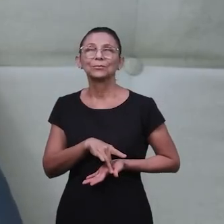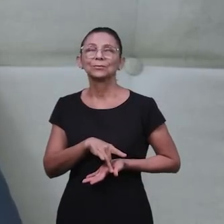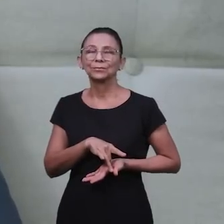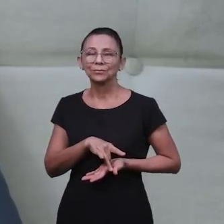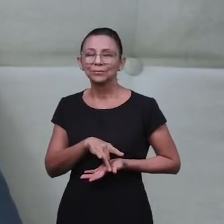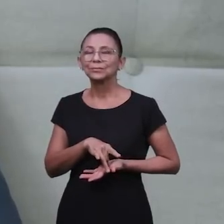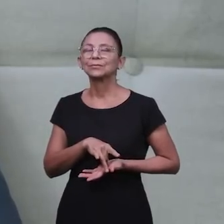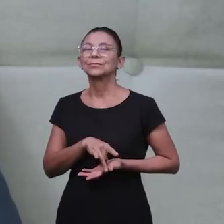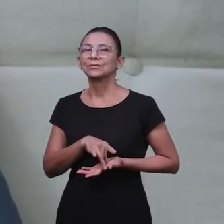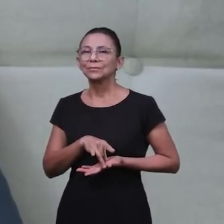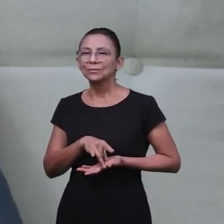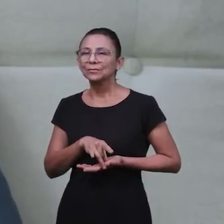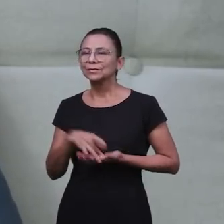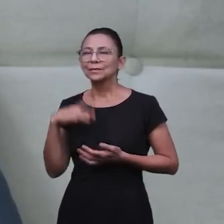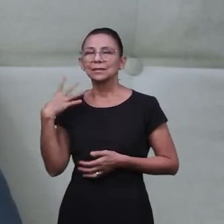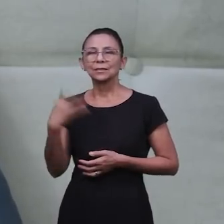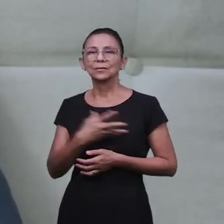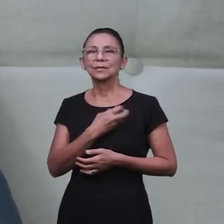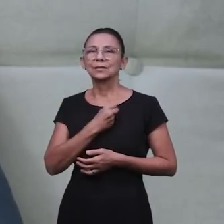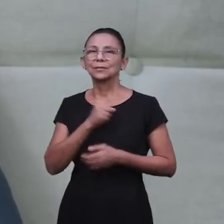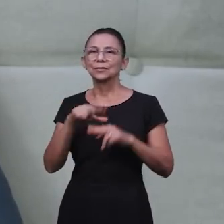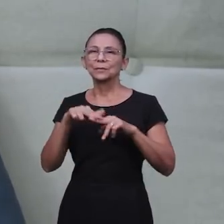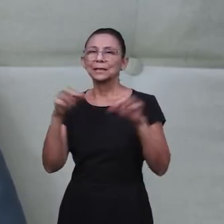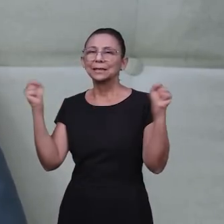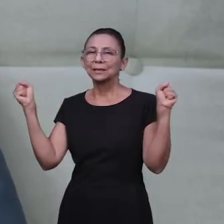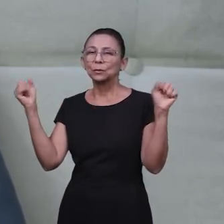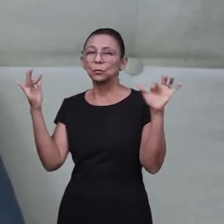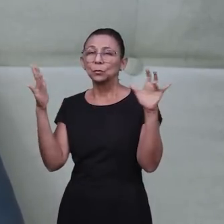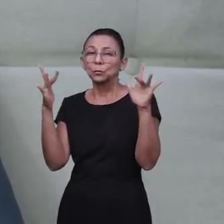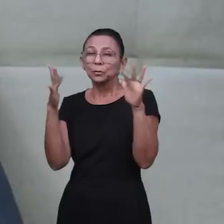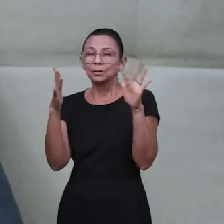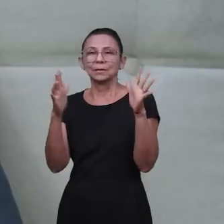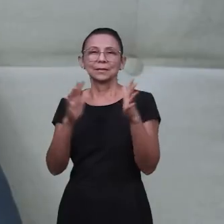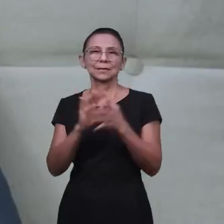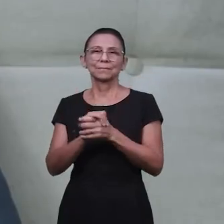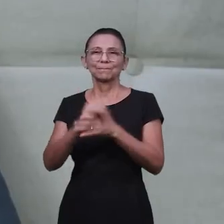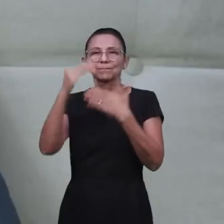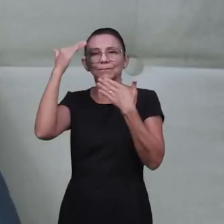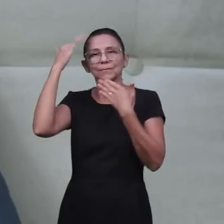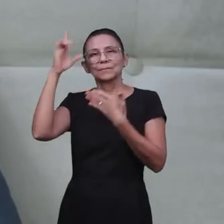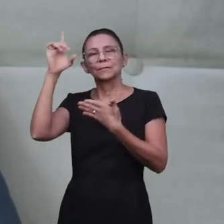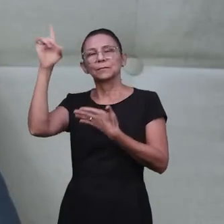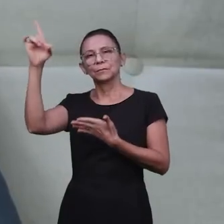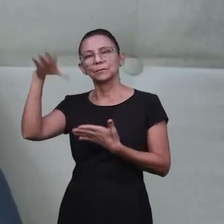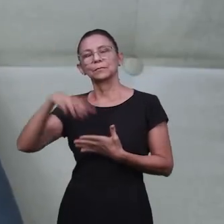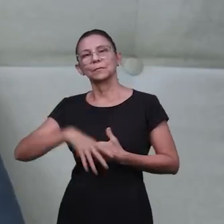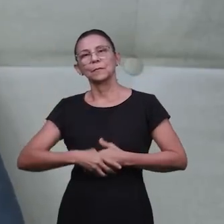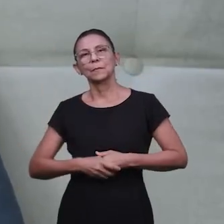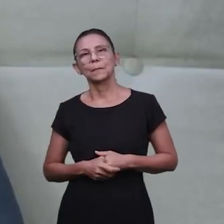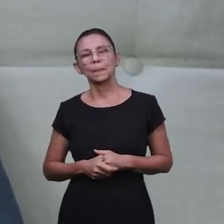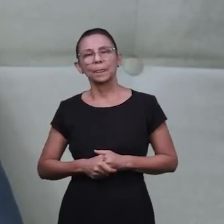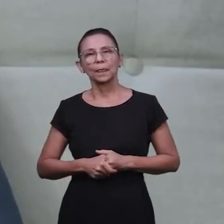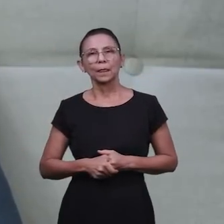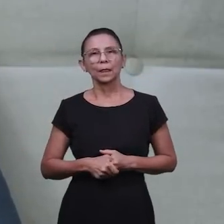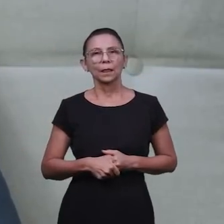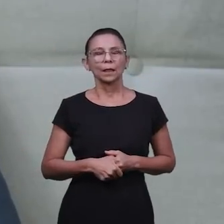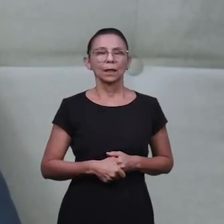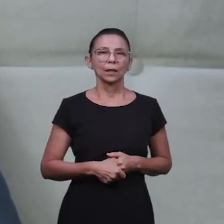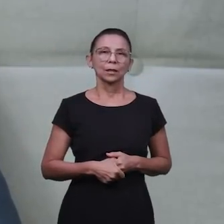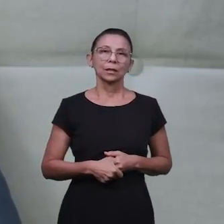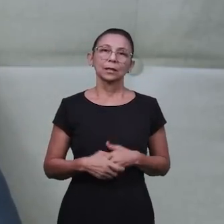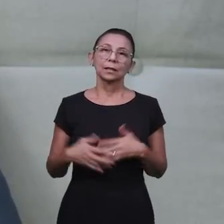reais, gloriosas, com a salvação. Glorificamos a Deus por isto.